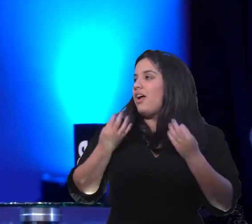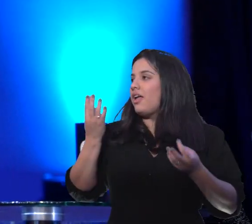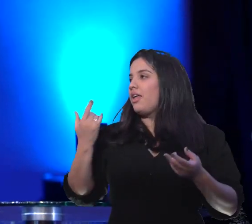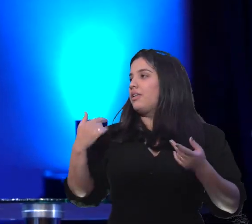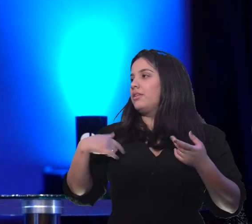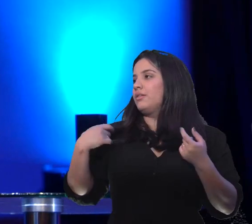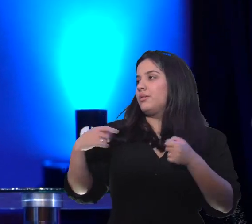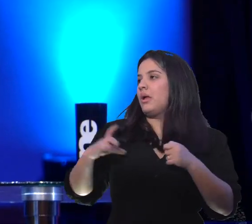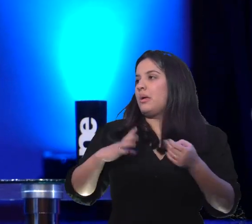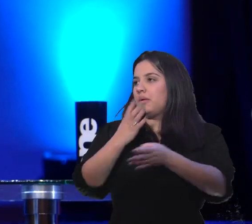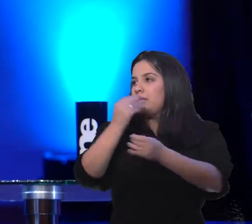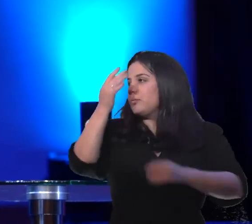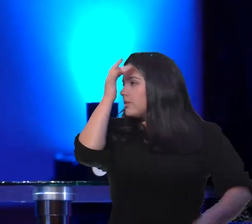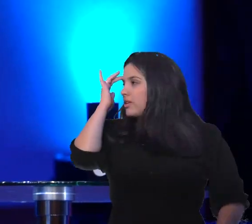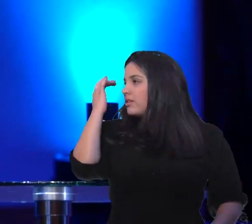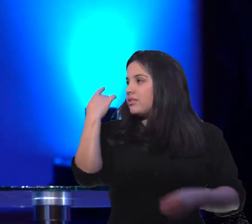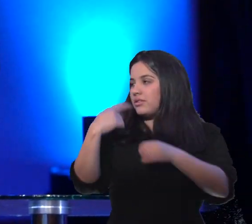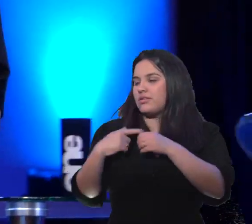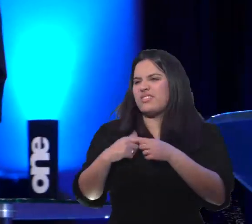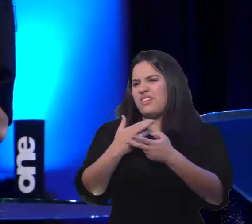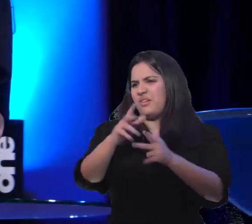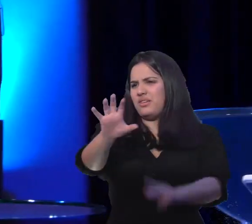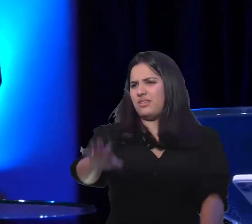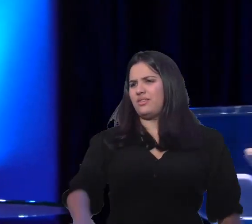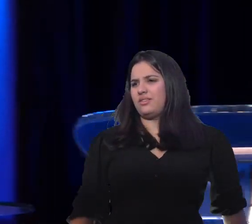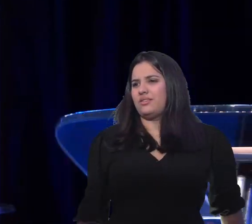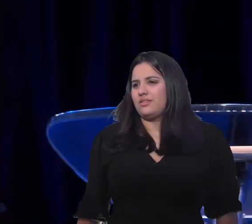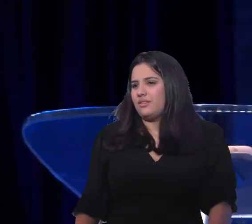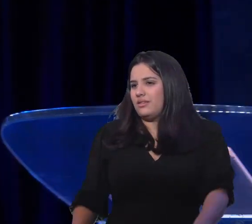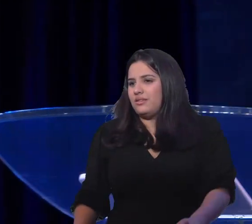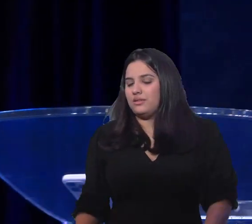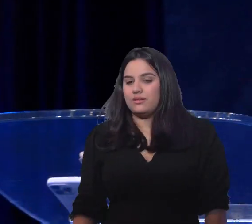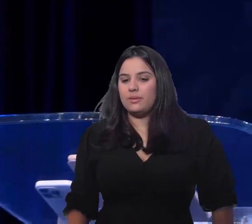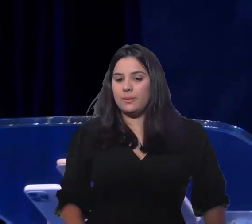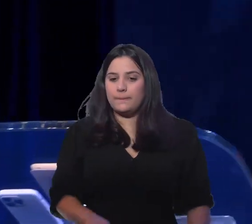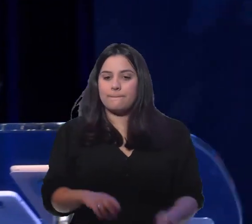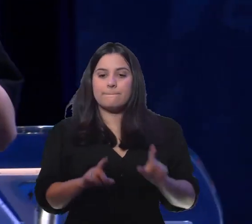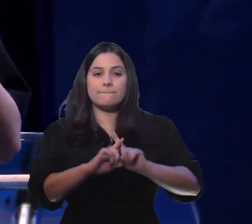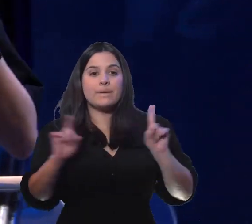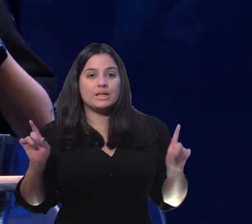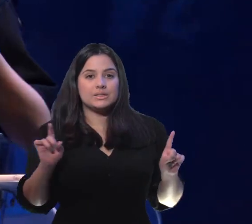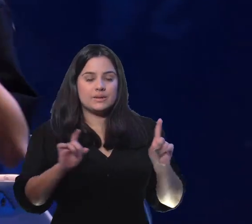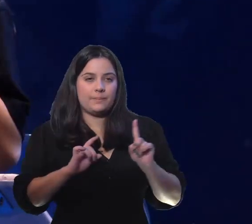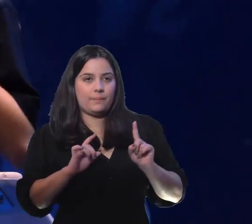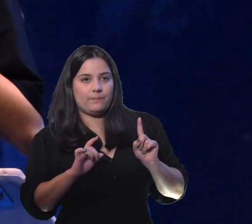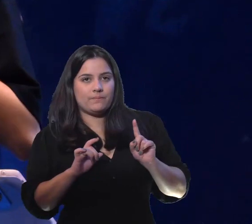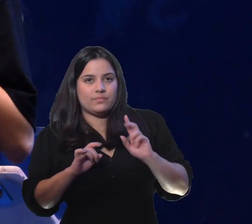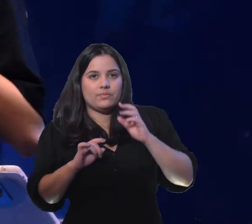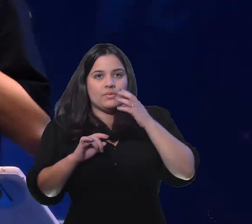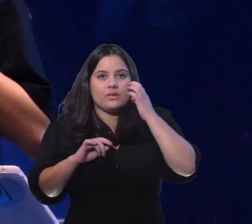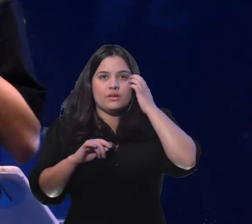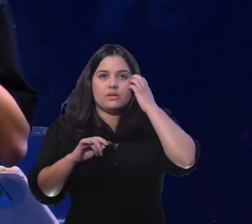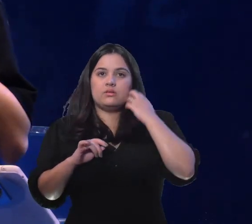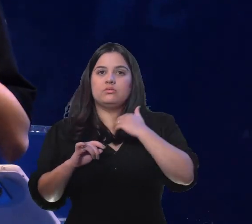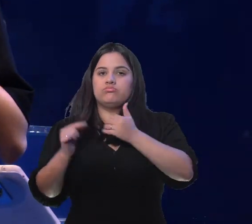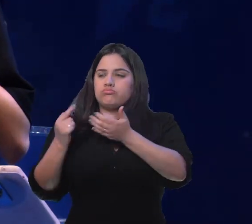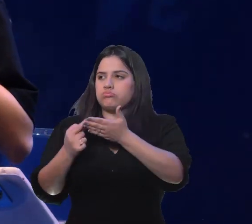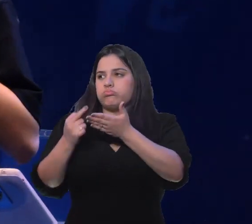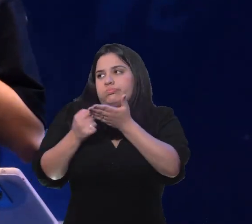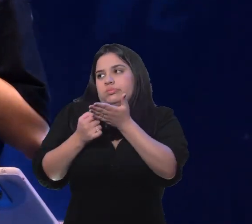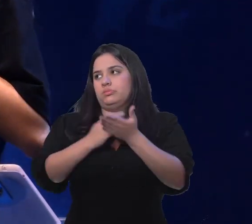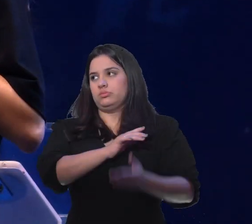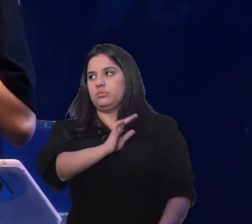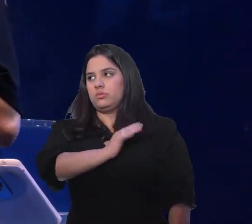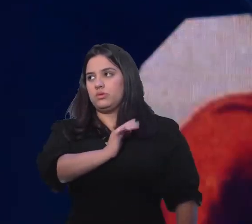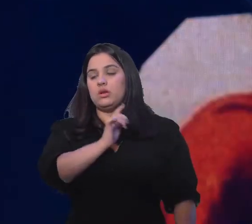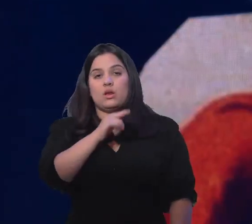tenho muitas pessoas nessa cidade. Era alguma coisa assim. Alguém deve saber aí, depois vocês falam. Mas, enfim. E aí, aquilo confirmou no coração dele que era